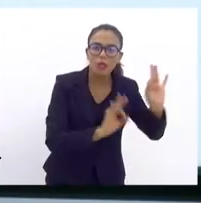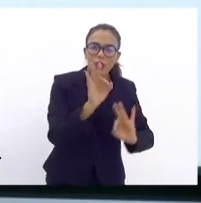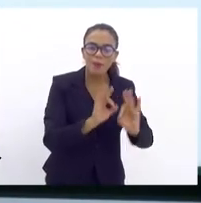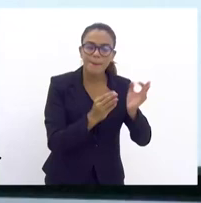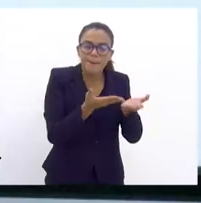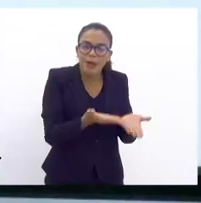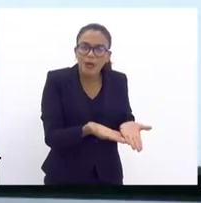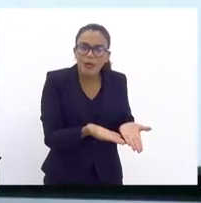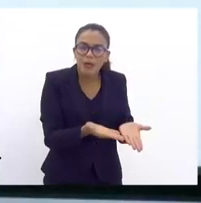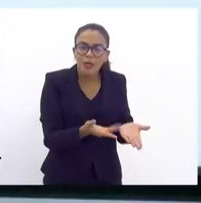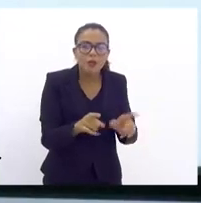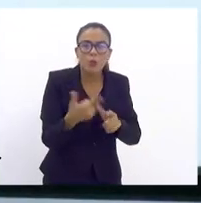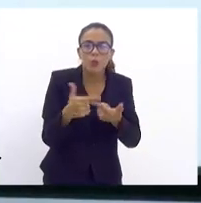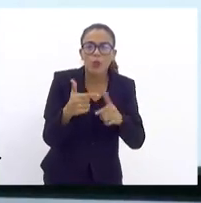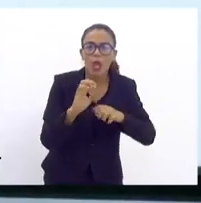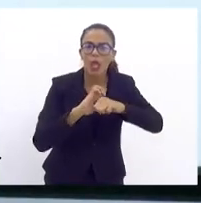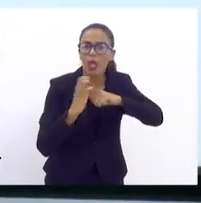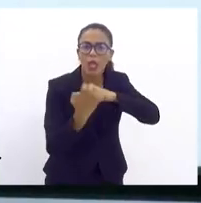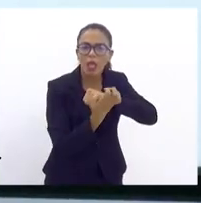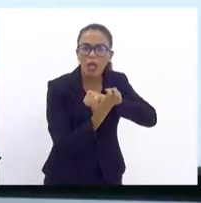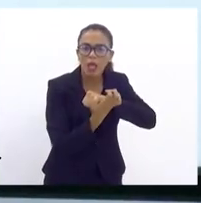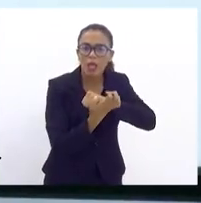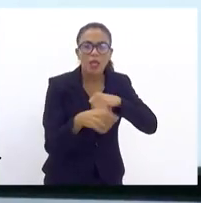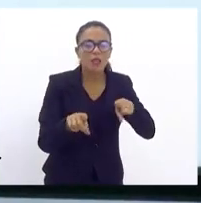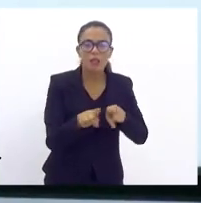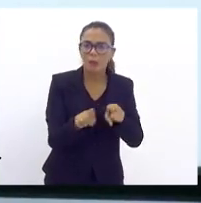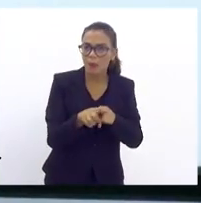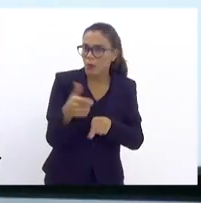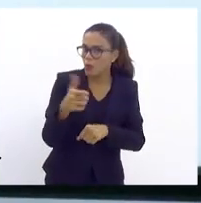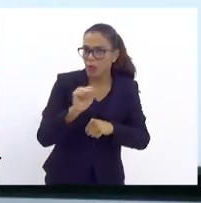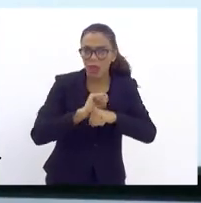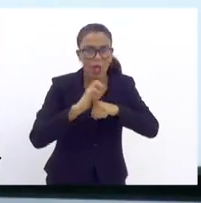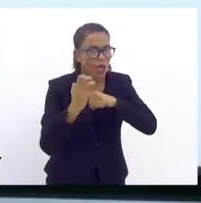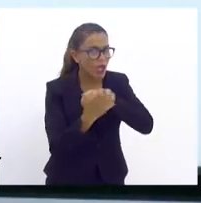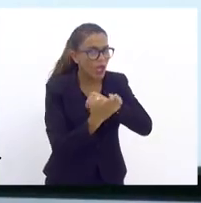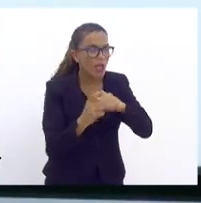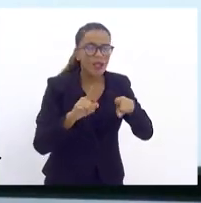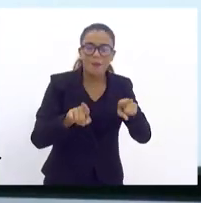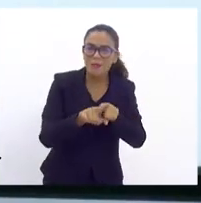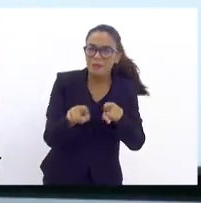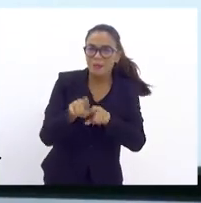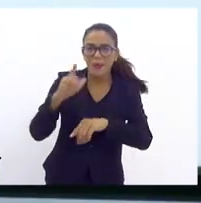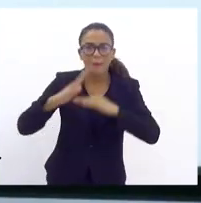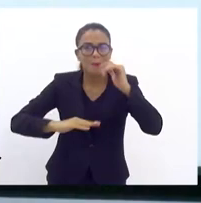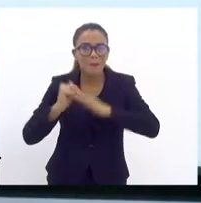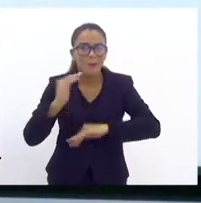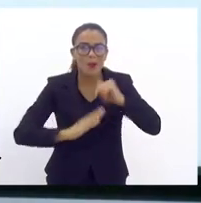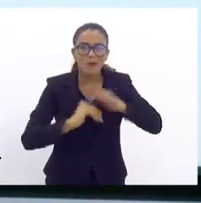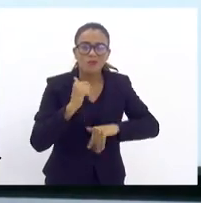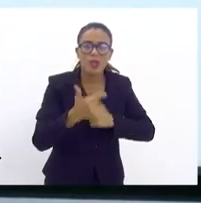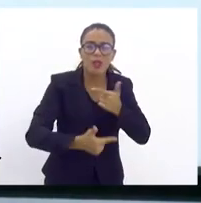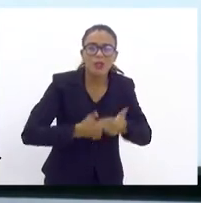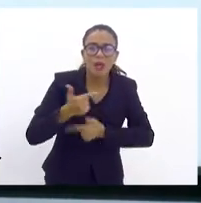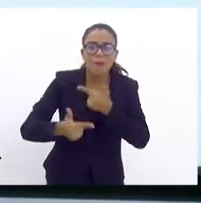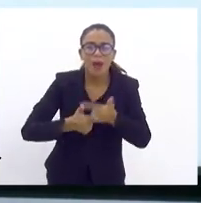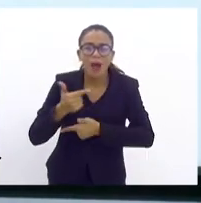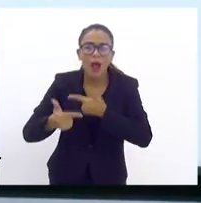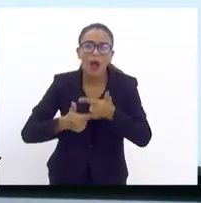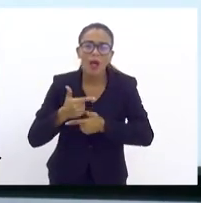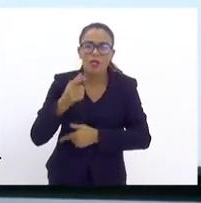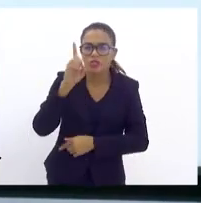não tem mediador mas mais do que não ter mediador você tem profissionais que trabalham desde